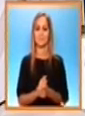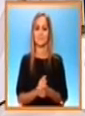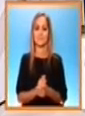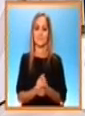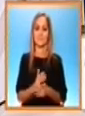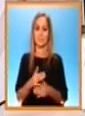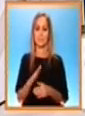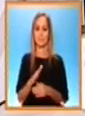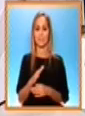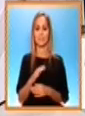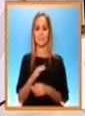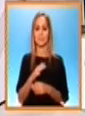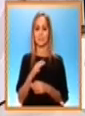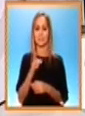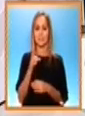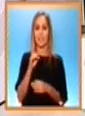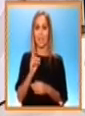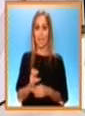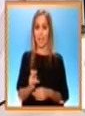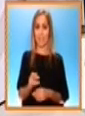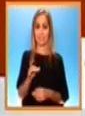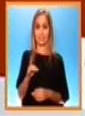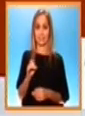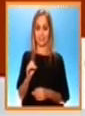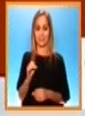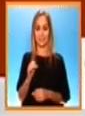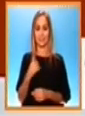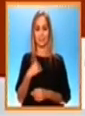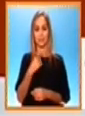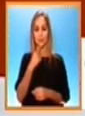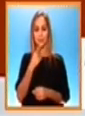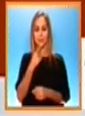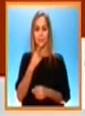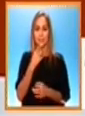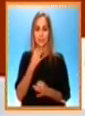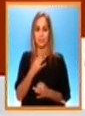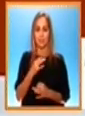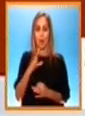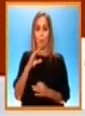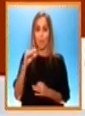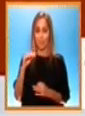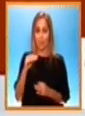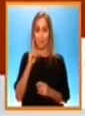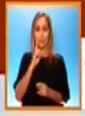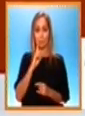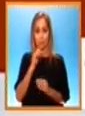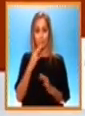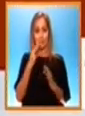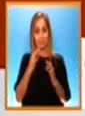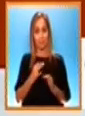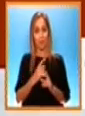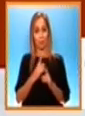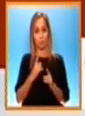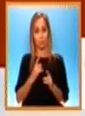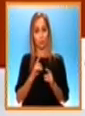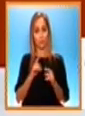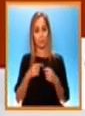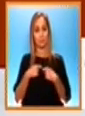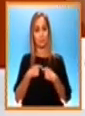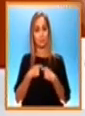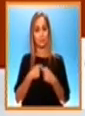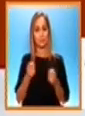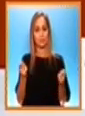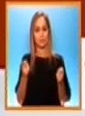Mas no fundo, os anos 60, acabei por perceber que são realmente uma década importantíssima, porque são a década que lançam o mote realmente para